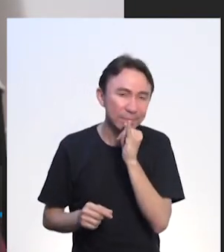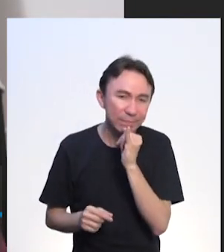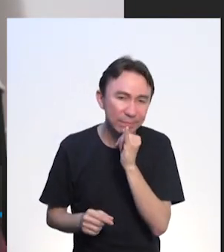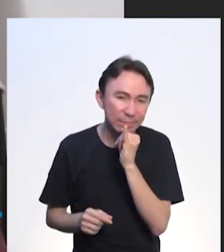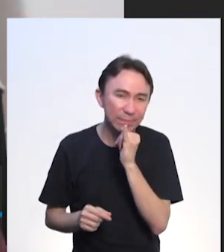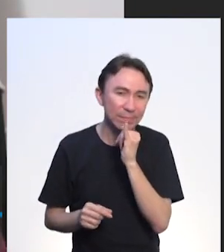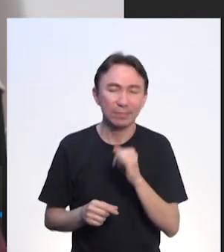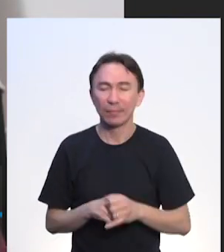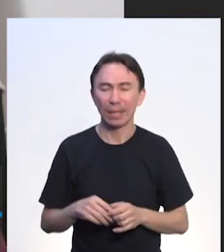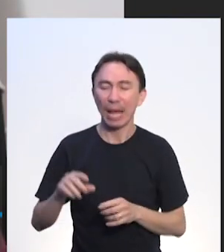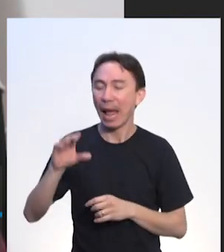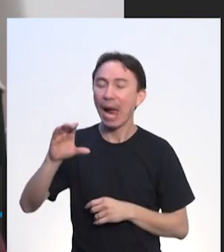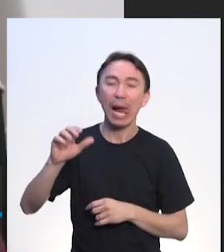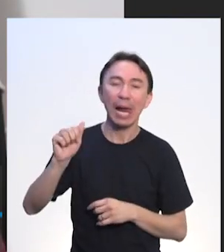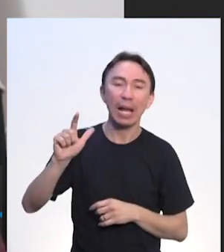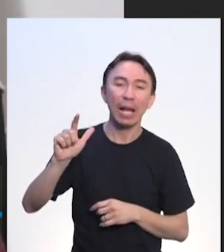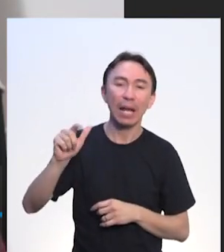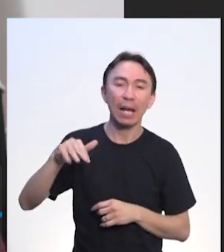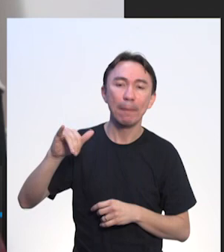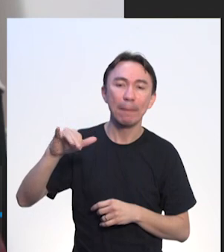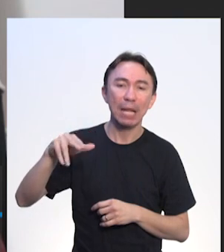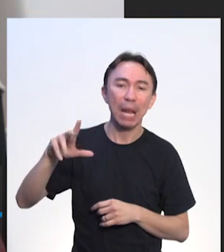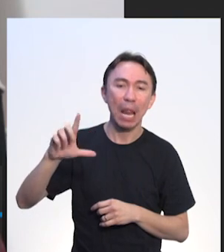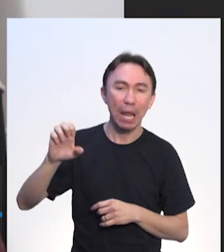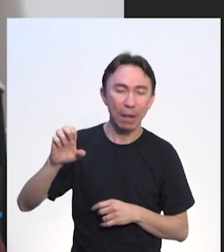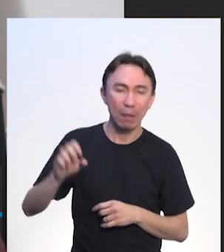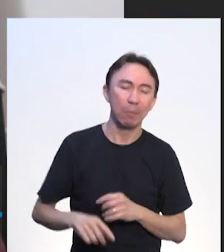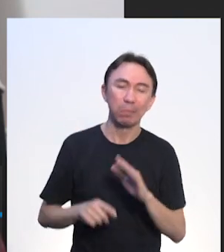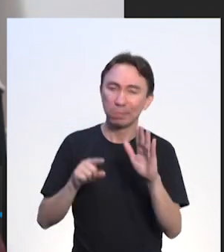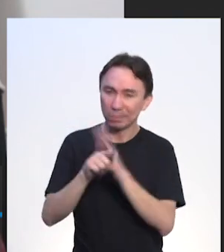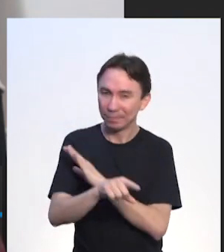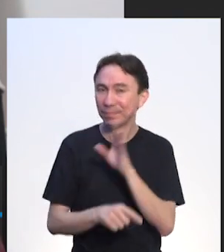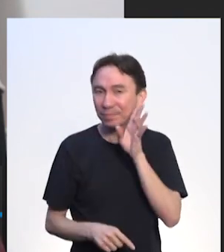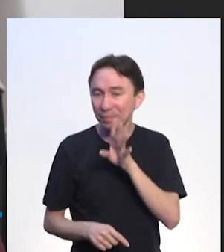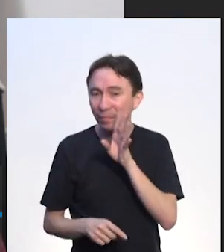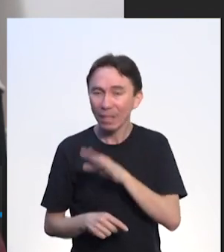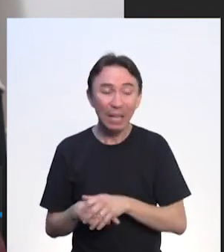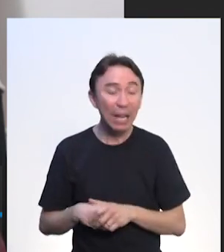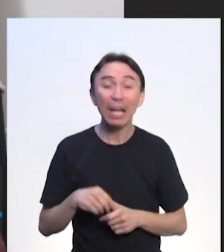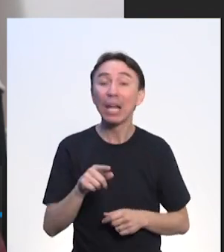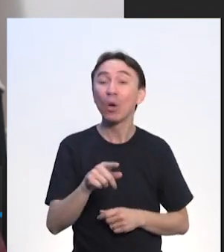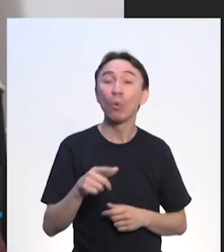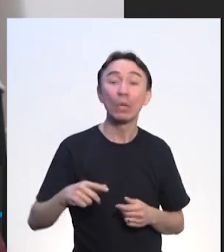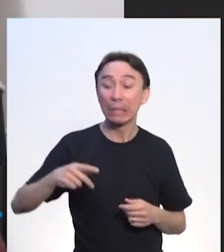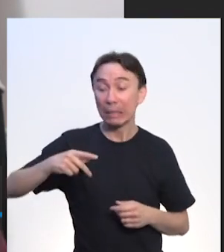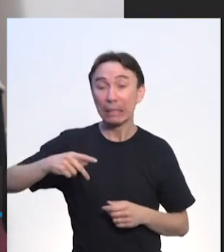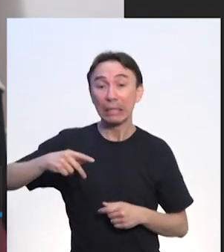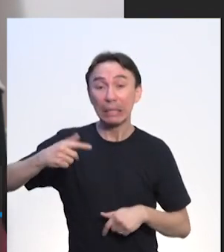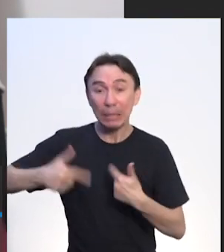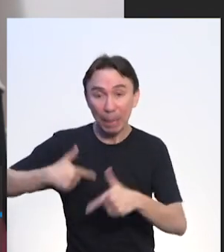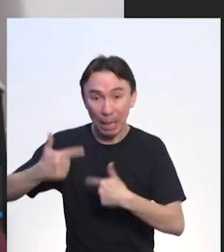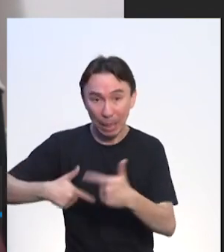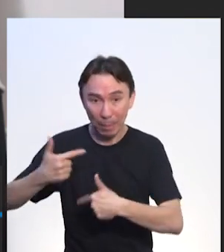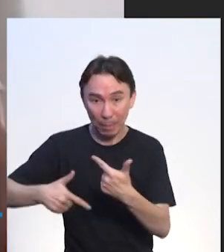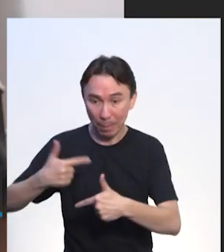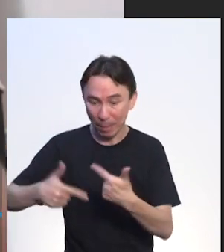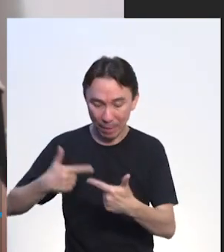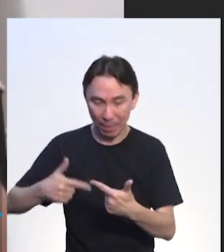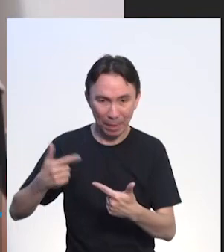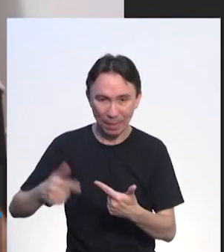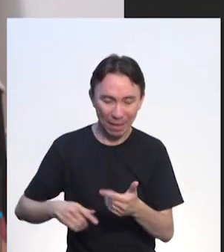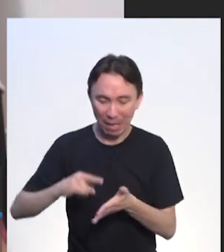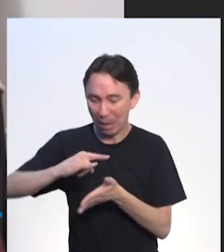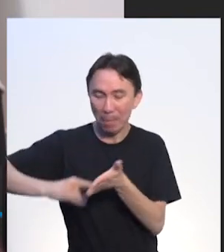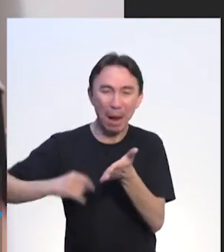A Camille fez uma pergunta muito legal. Ela falou: qual a vantagem, então, do trabalho informal? Nenhuma. Esse é o